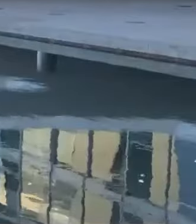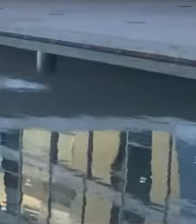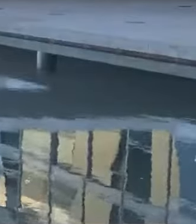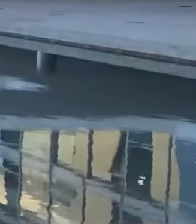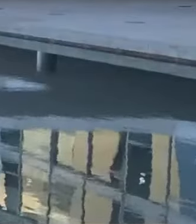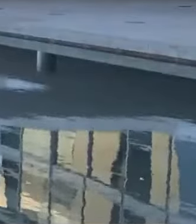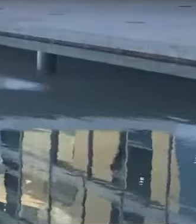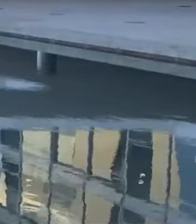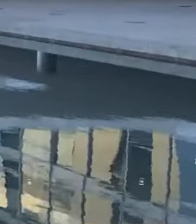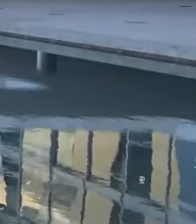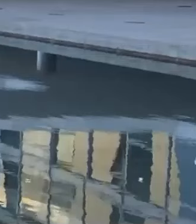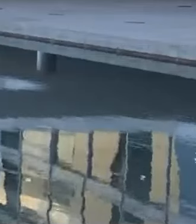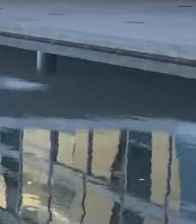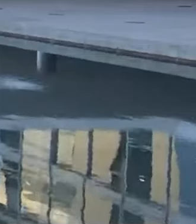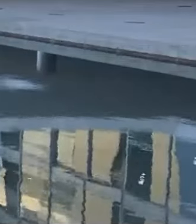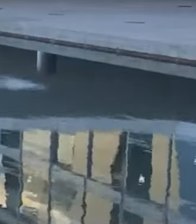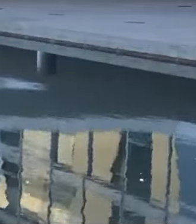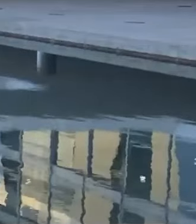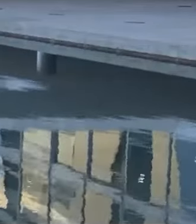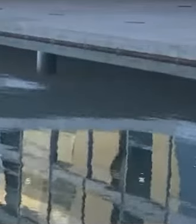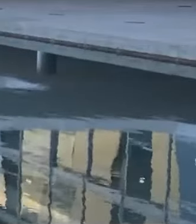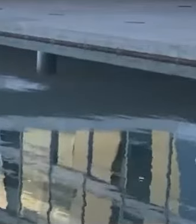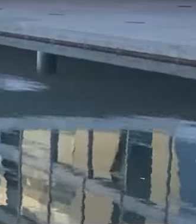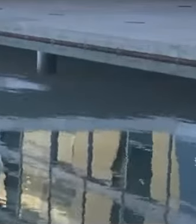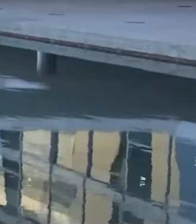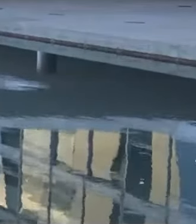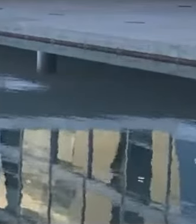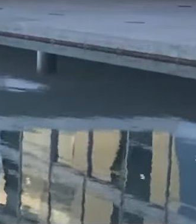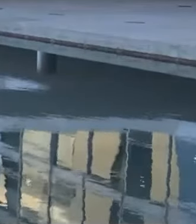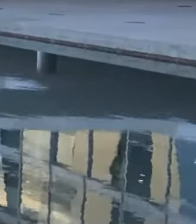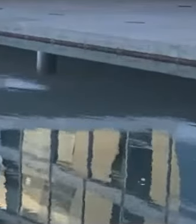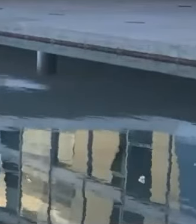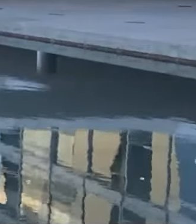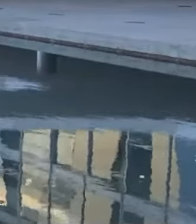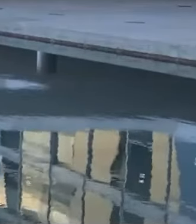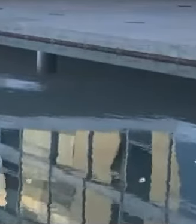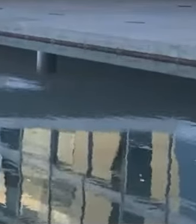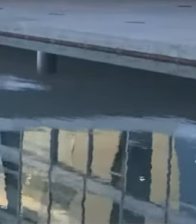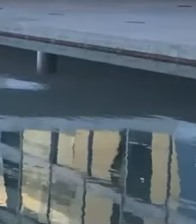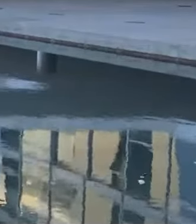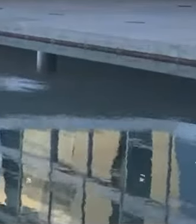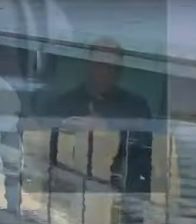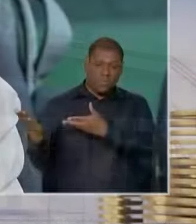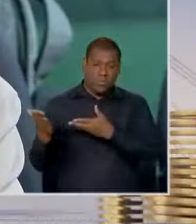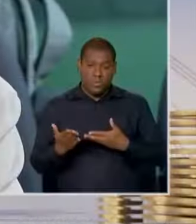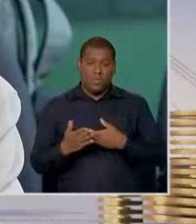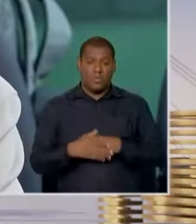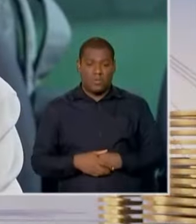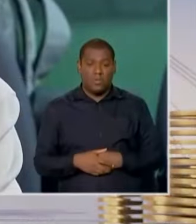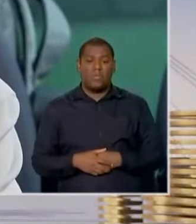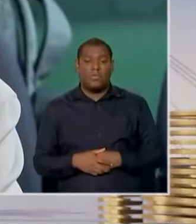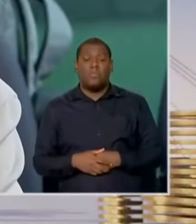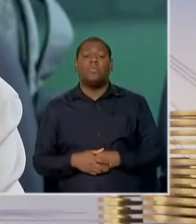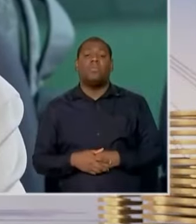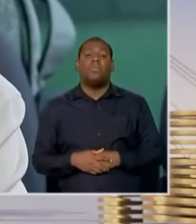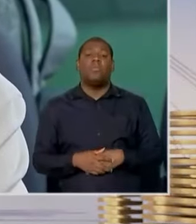A proposta, o Colombo, segundo o ministro, ainda precisa ser aperfeiçoada, ser amadurecida. Mas os abrigos, eles